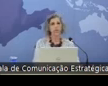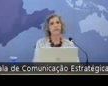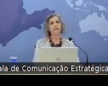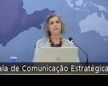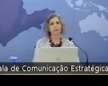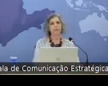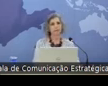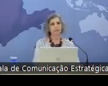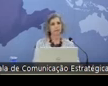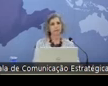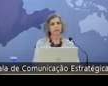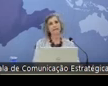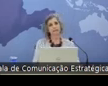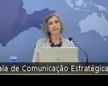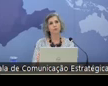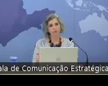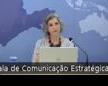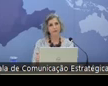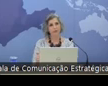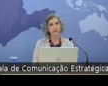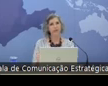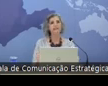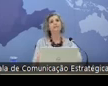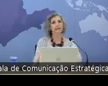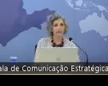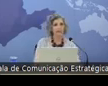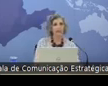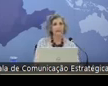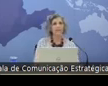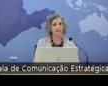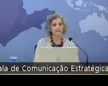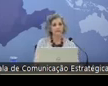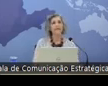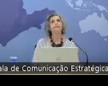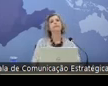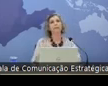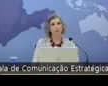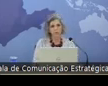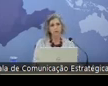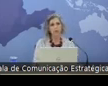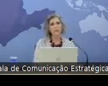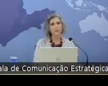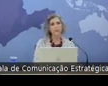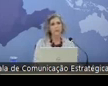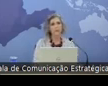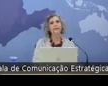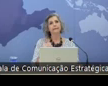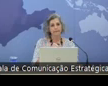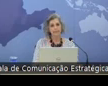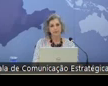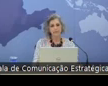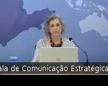fazer uma segunda notificação de gestante HIV para essa segunda gestação e se ela ficar grávida pela terceira vez eu vou fazer uma nova notificação